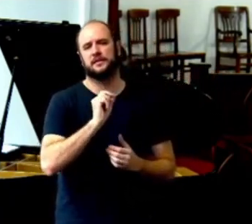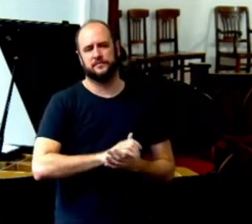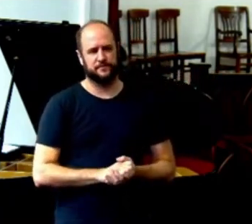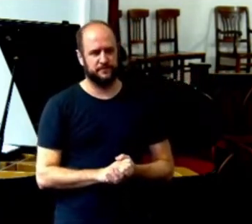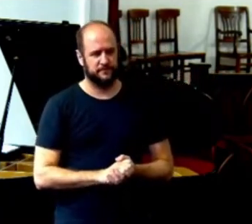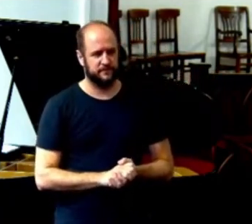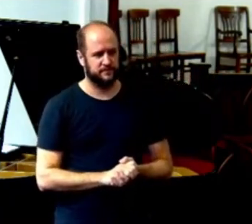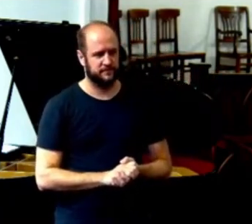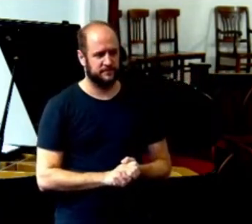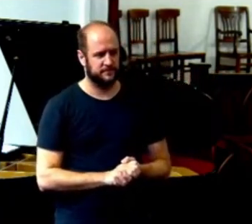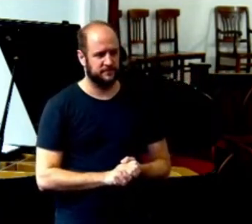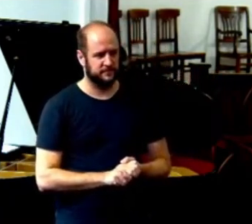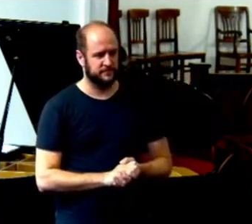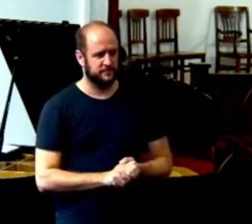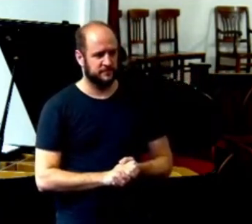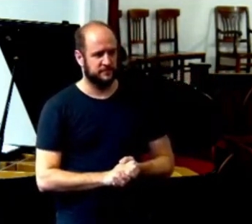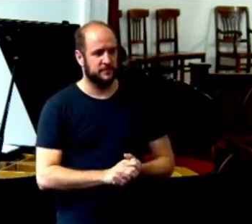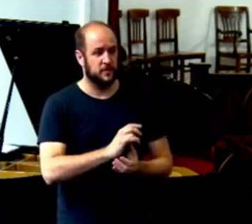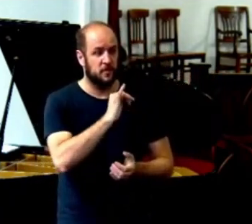Eu quero mudar a minha esposa,